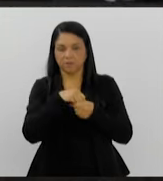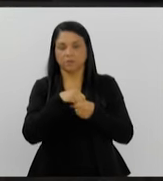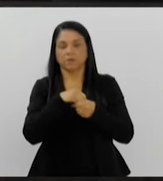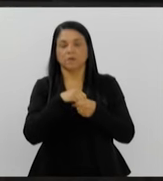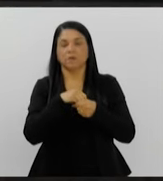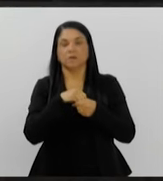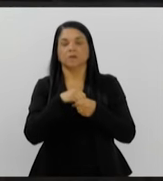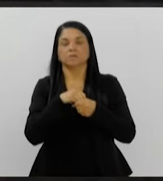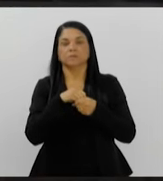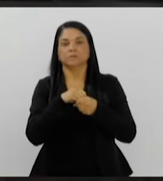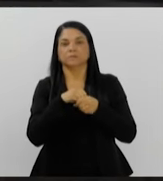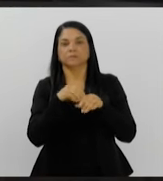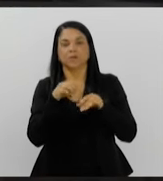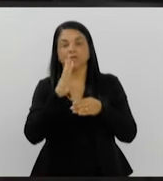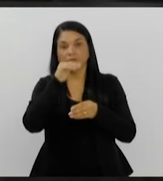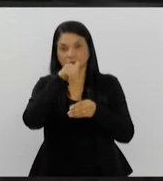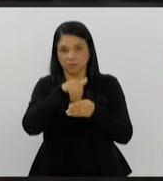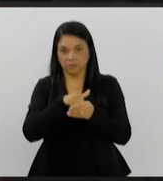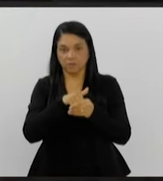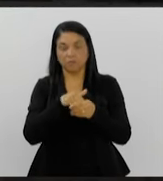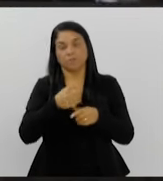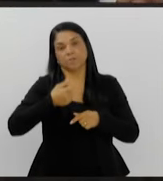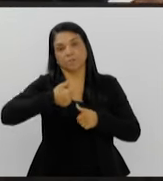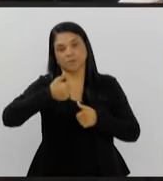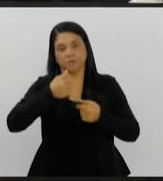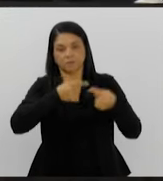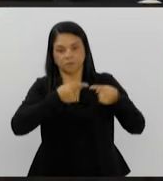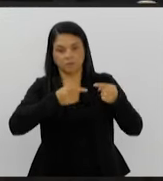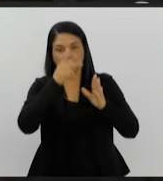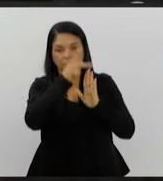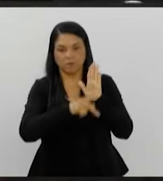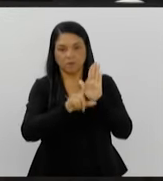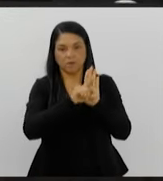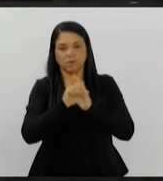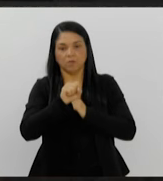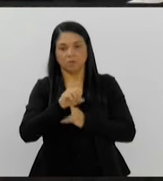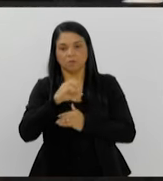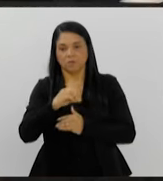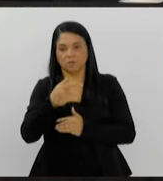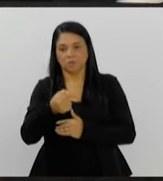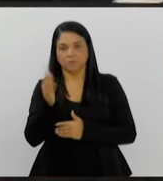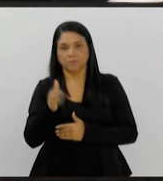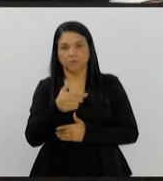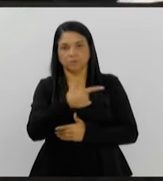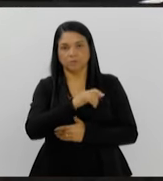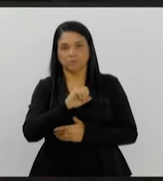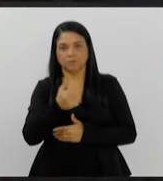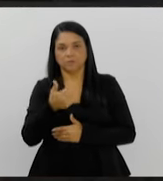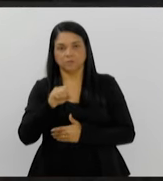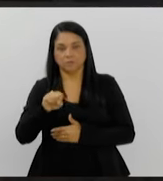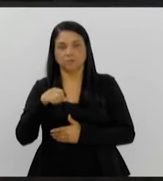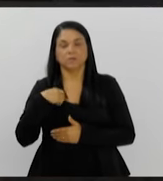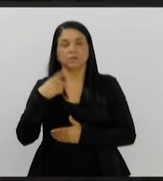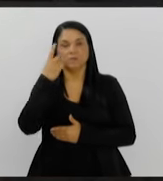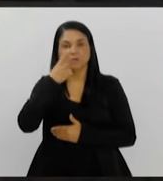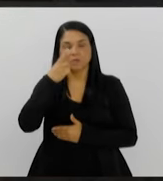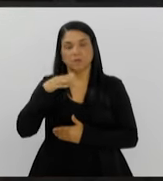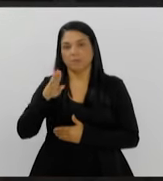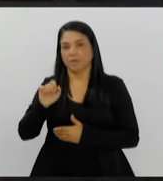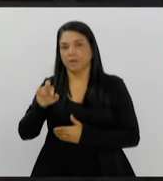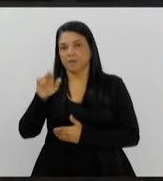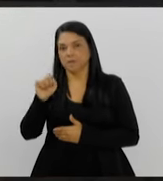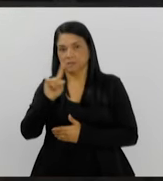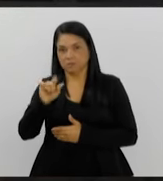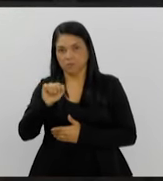tramitação ordinária em votação em primeira discussão projeto de lei número 807 de 19 de autoria do deputado brasão que